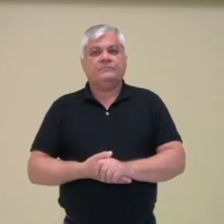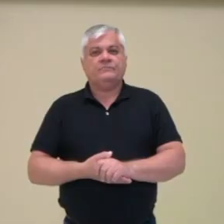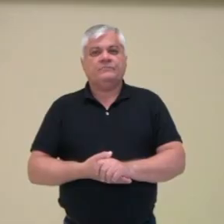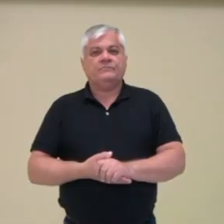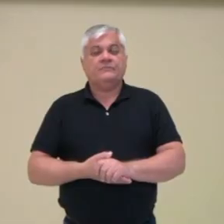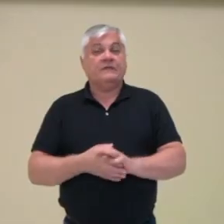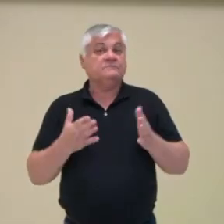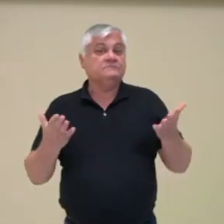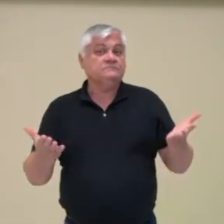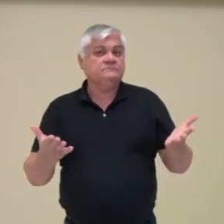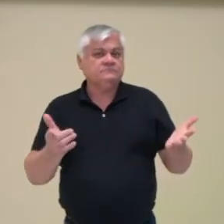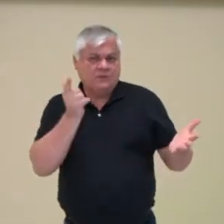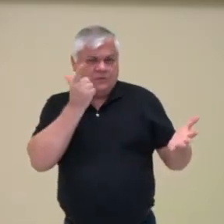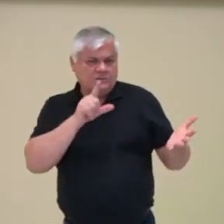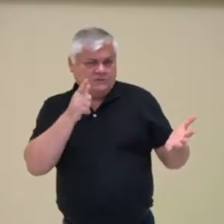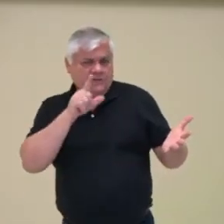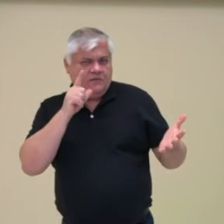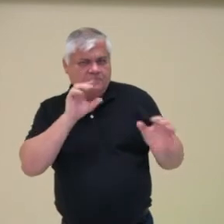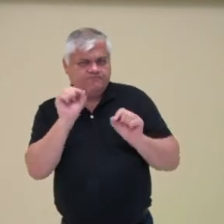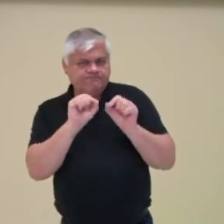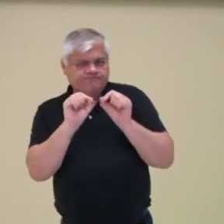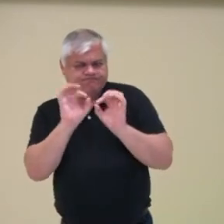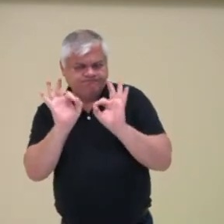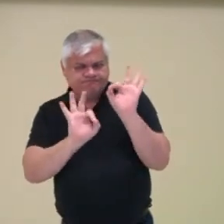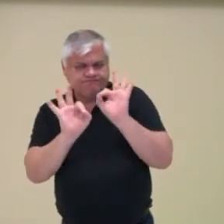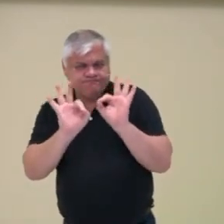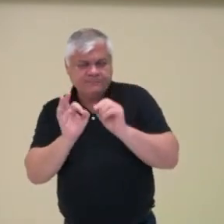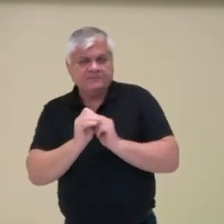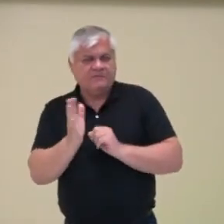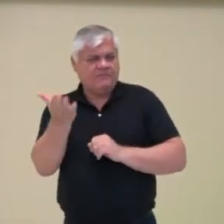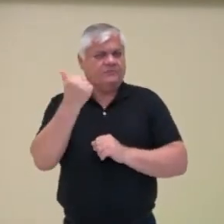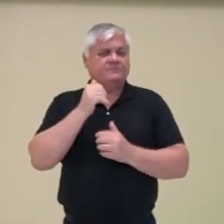E aí, pessoal, conseguiram resolver? Vamos lá?